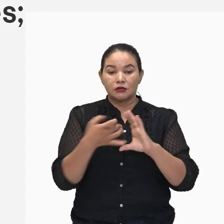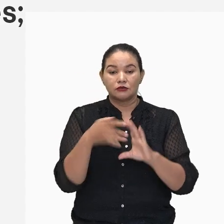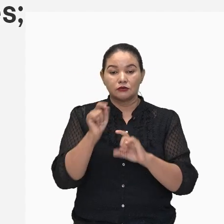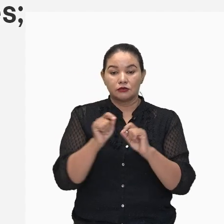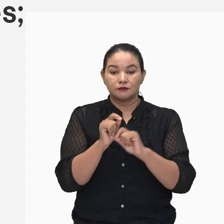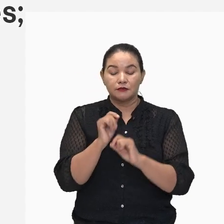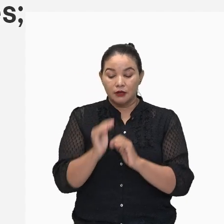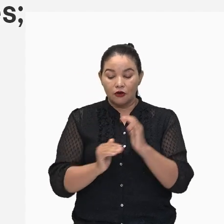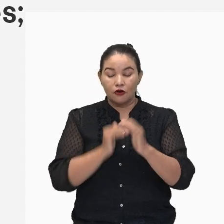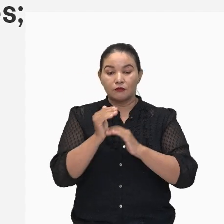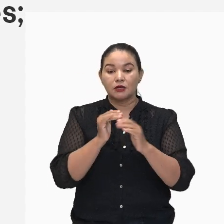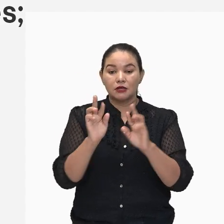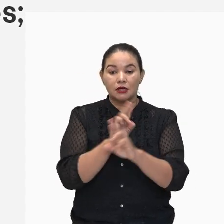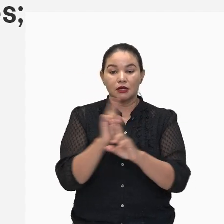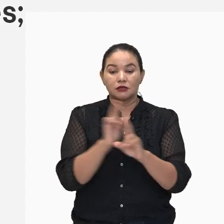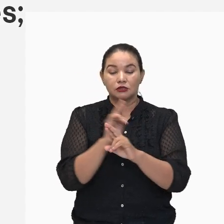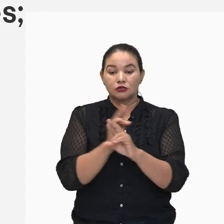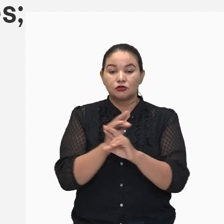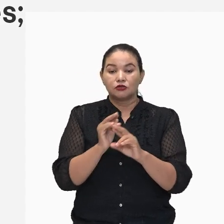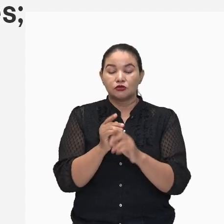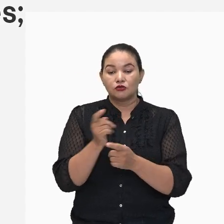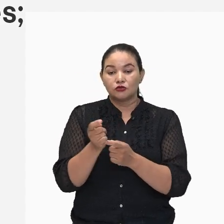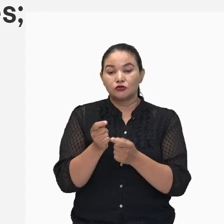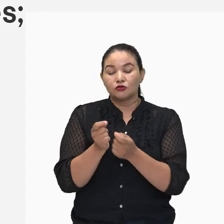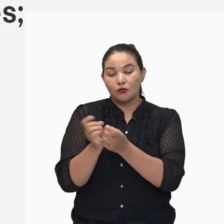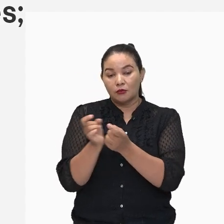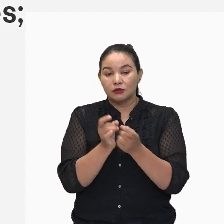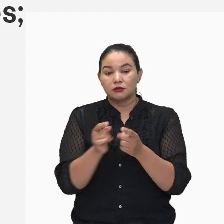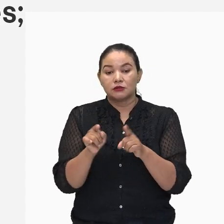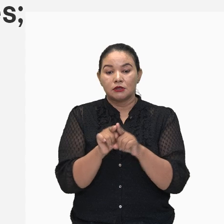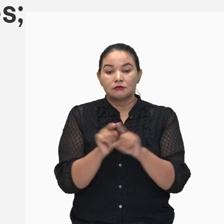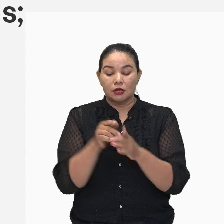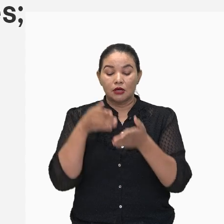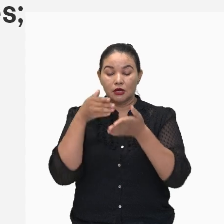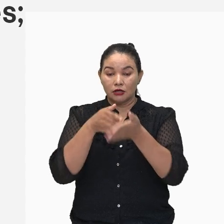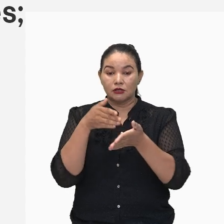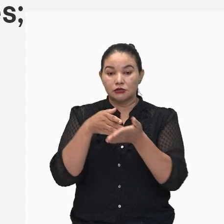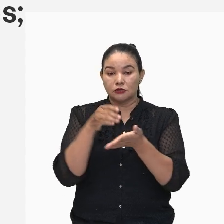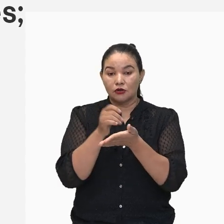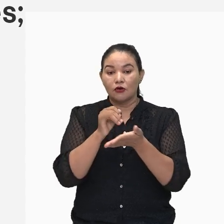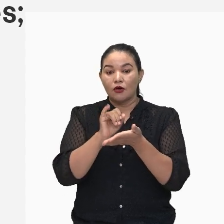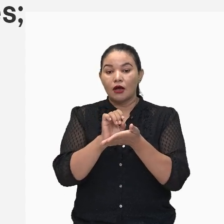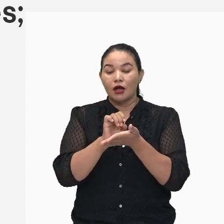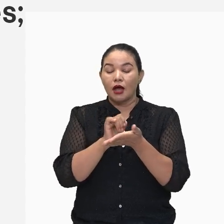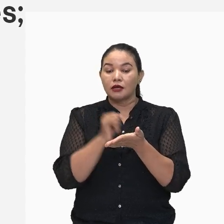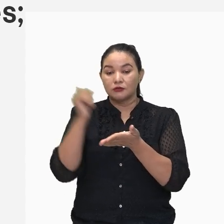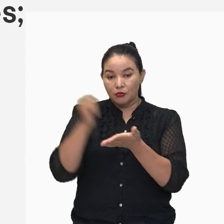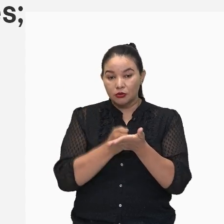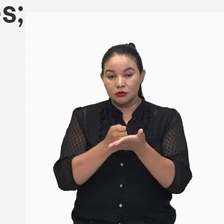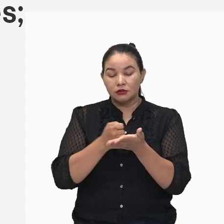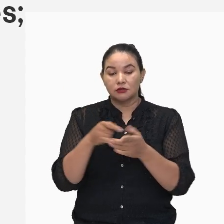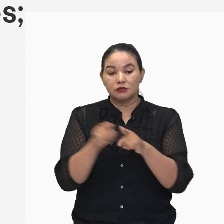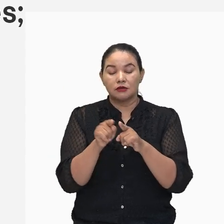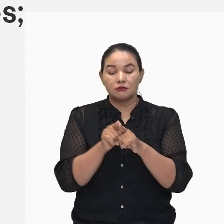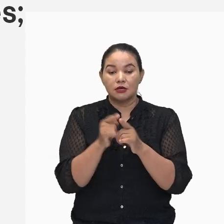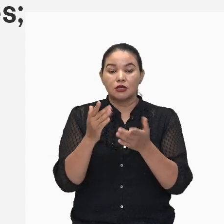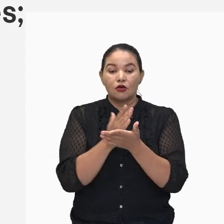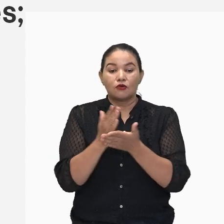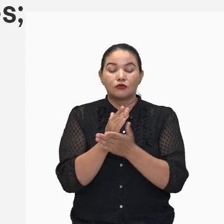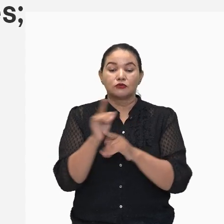nas relações comerciais, começa ali a restrição à importação também para tentar